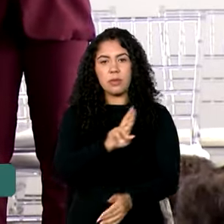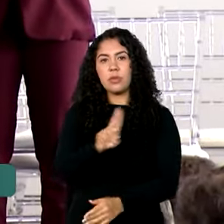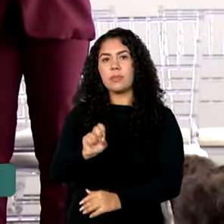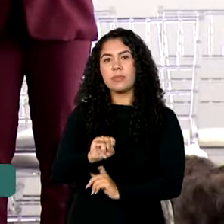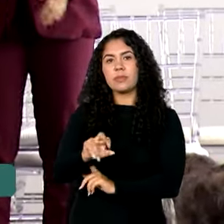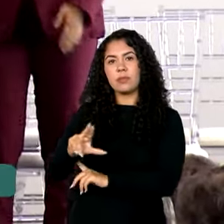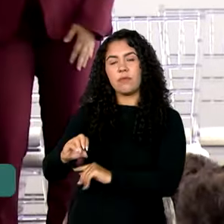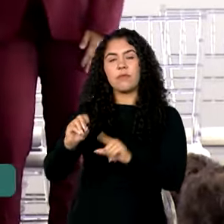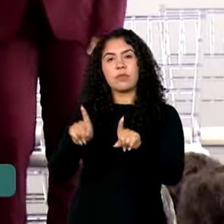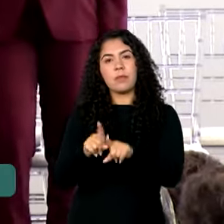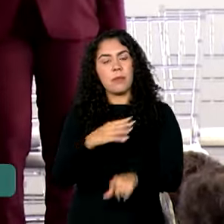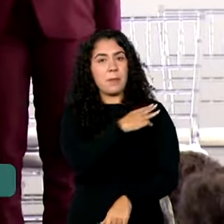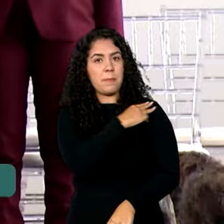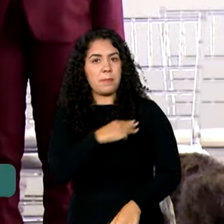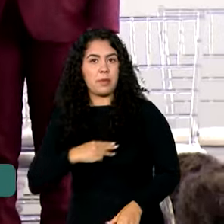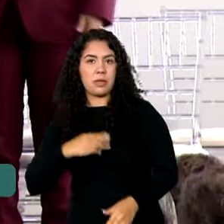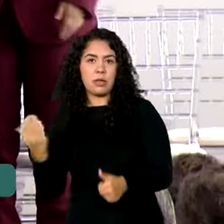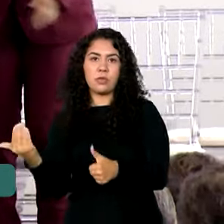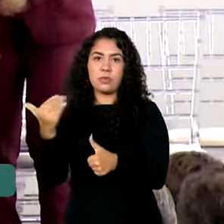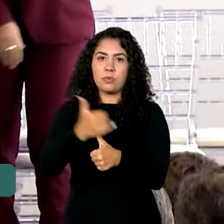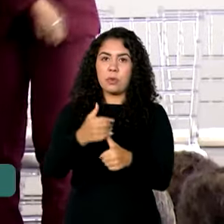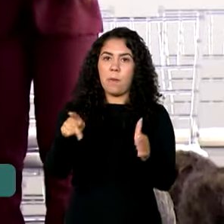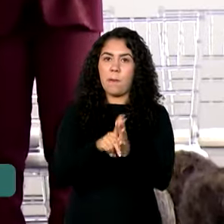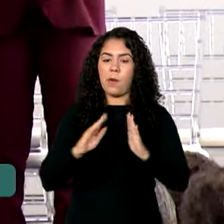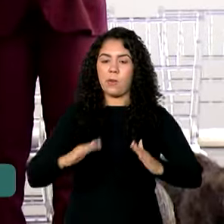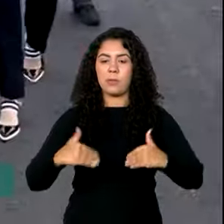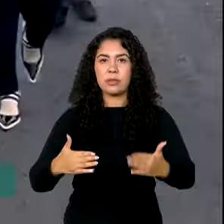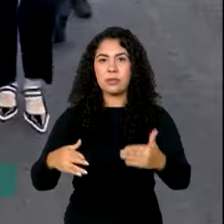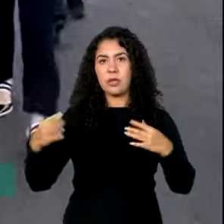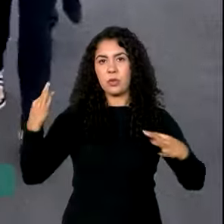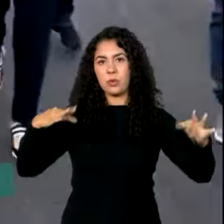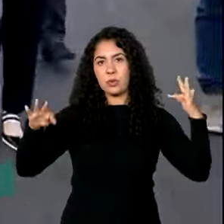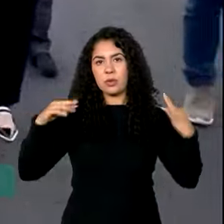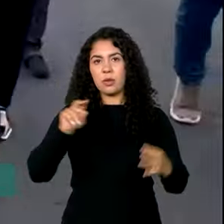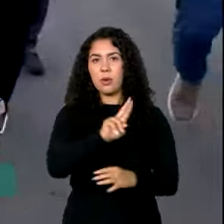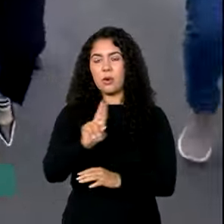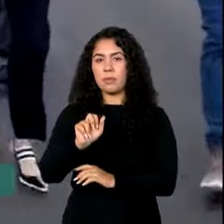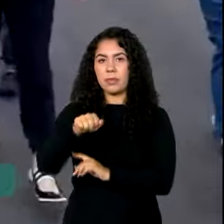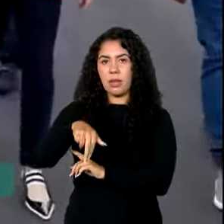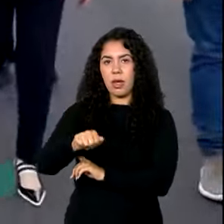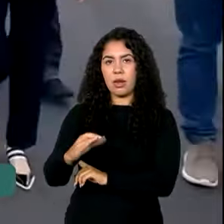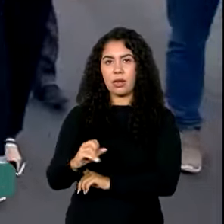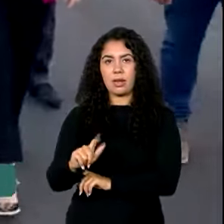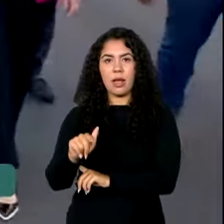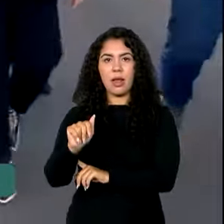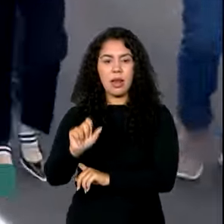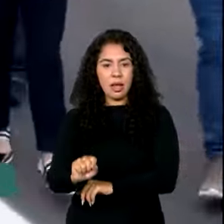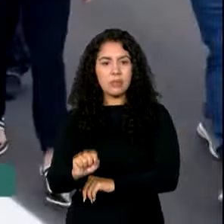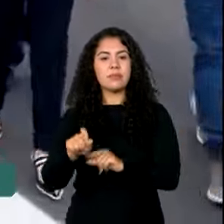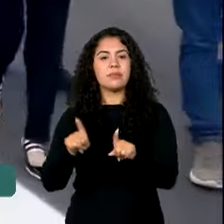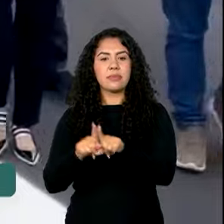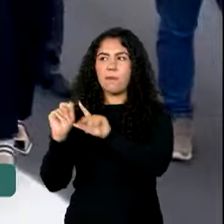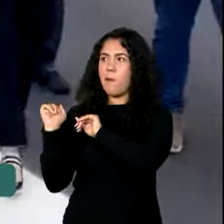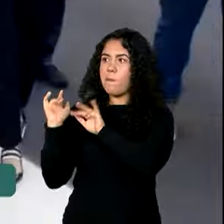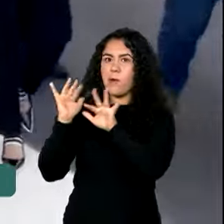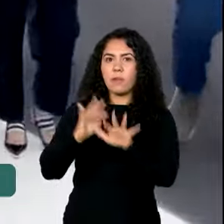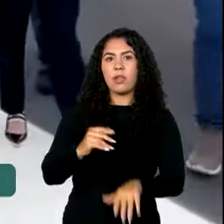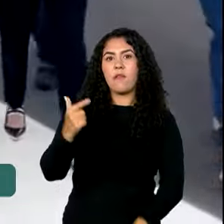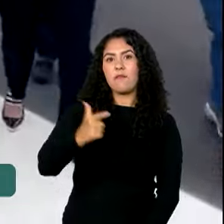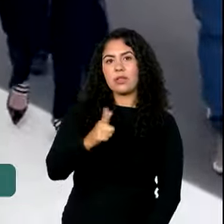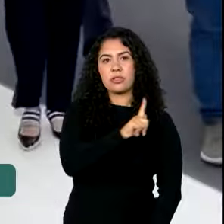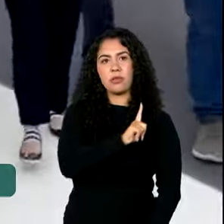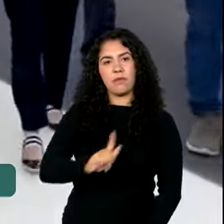a ministra substituta do Turismo, Ana Carla Lopes. Na pista, foram recebidos pelo vice-governador do